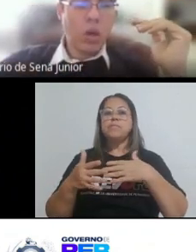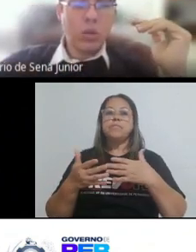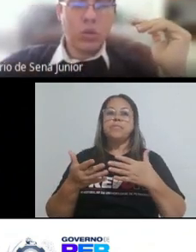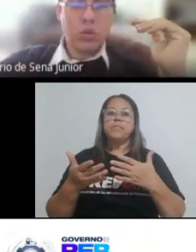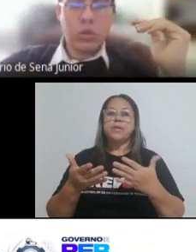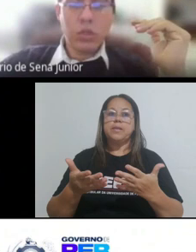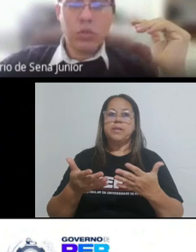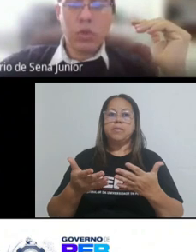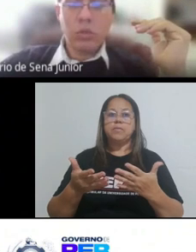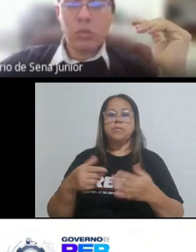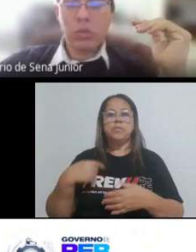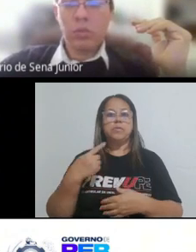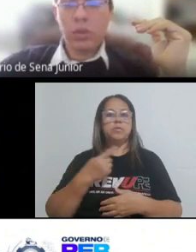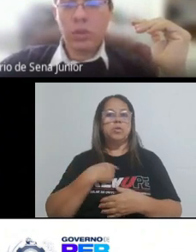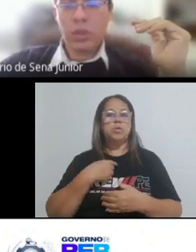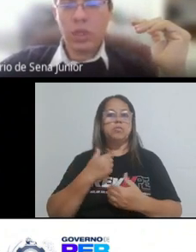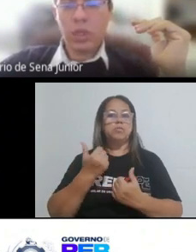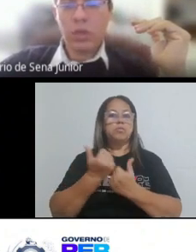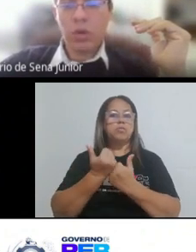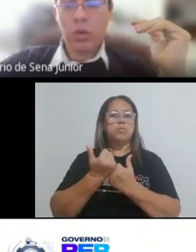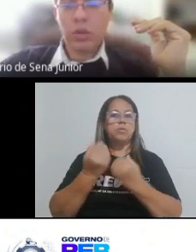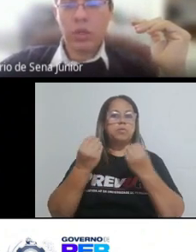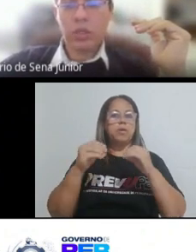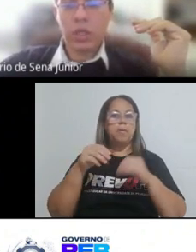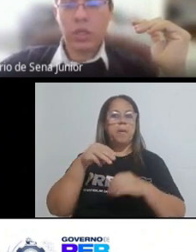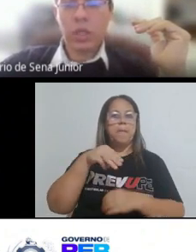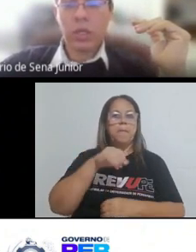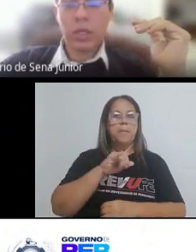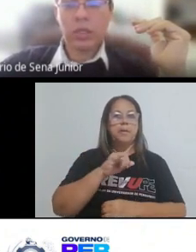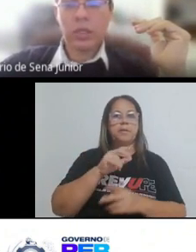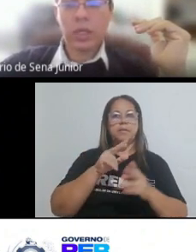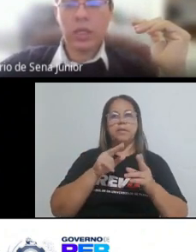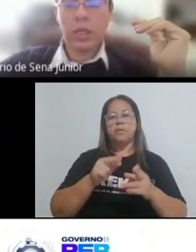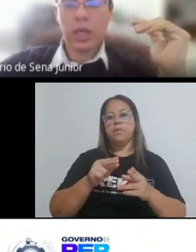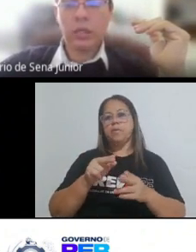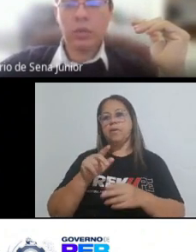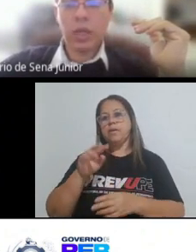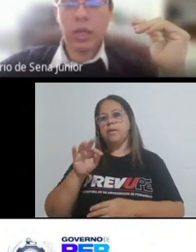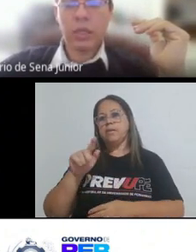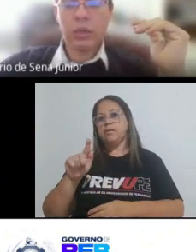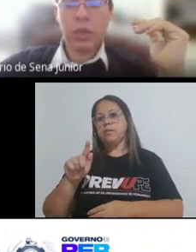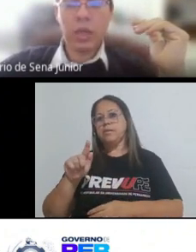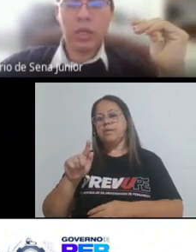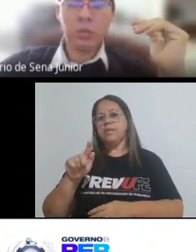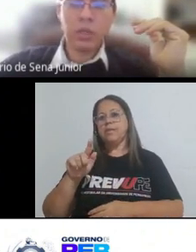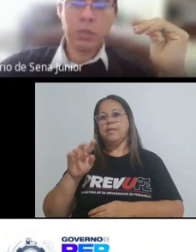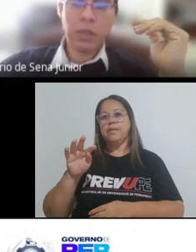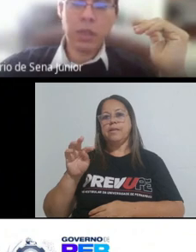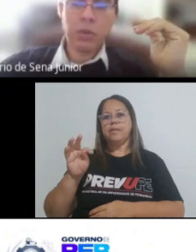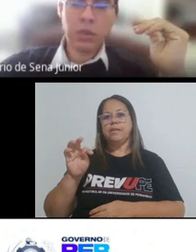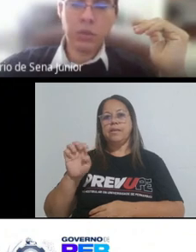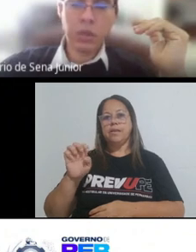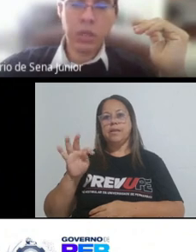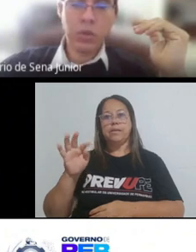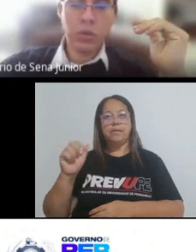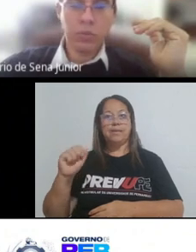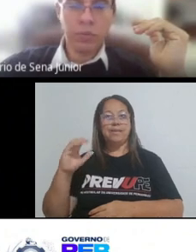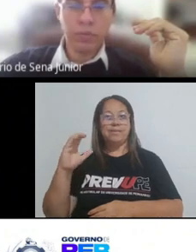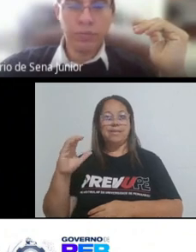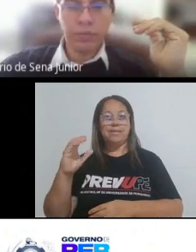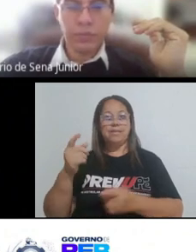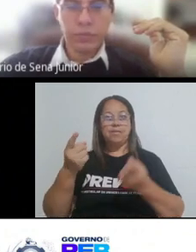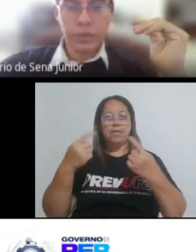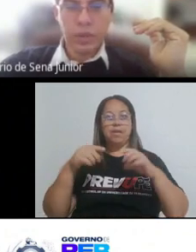quando substituímos mi, c, igual a tangente de teta, c, explicitamente na equação anterior,